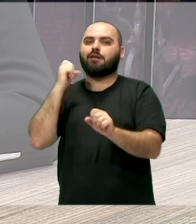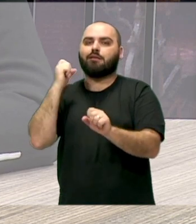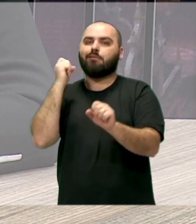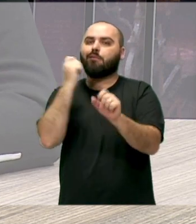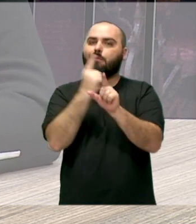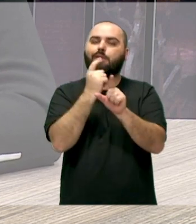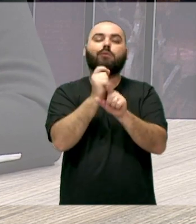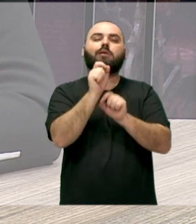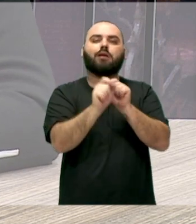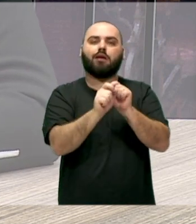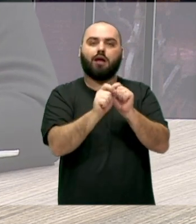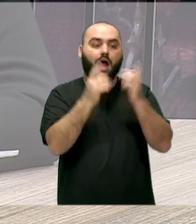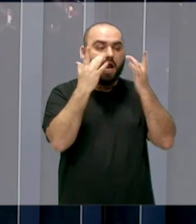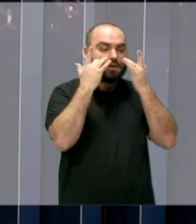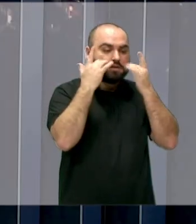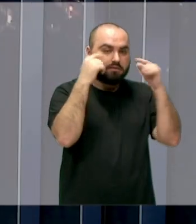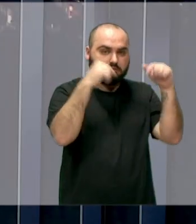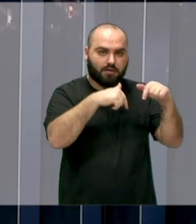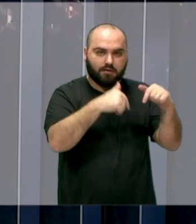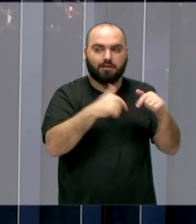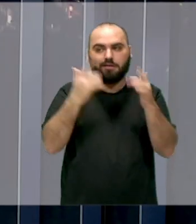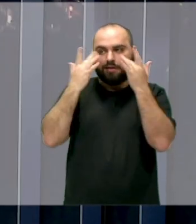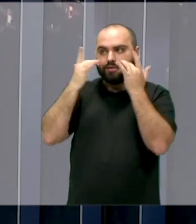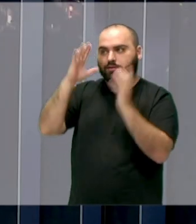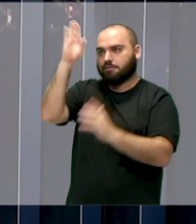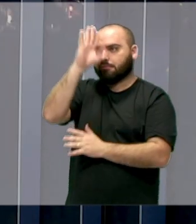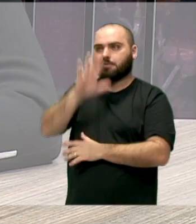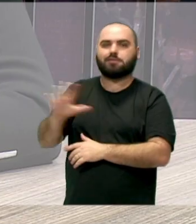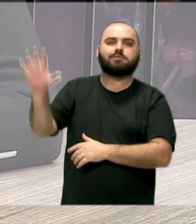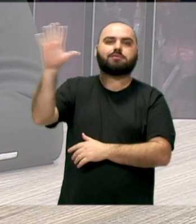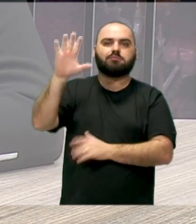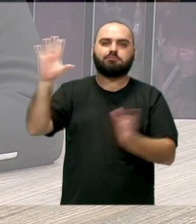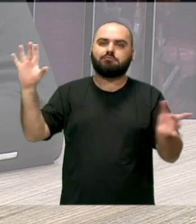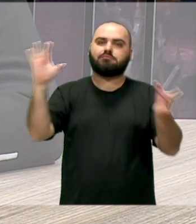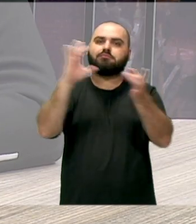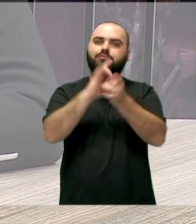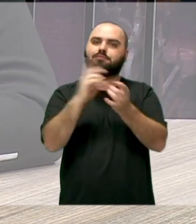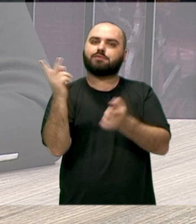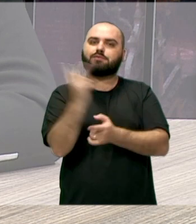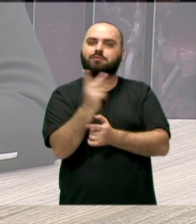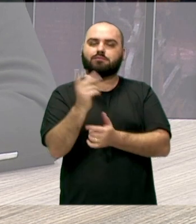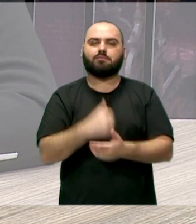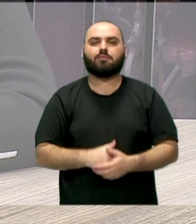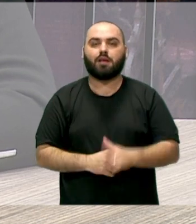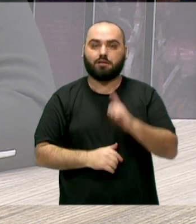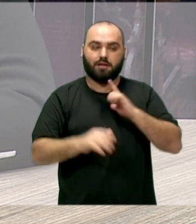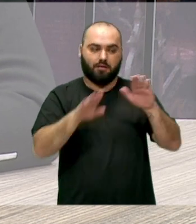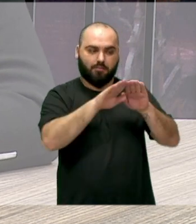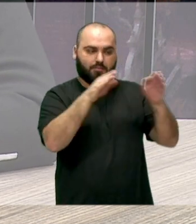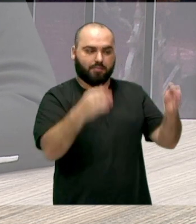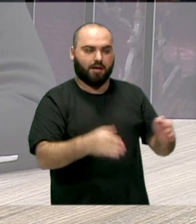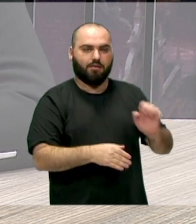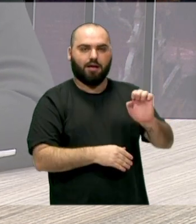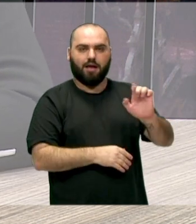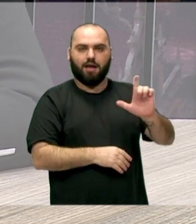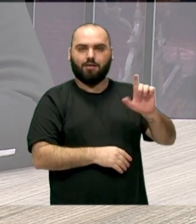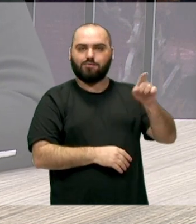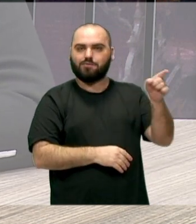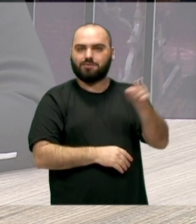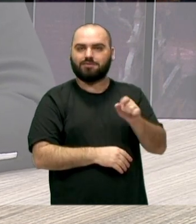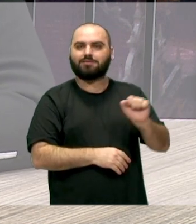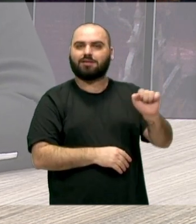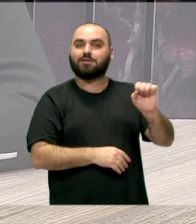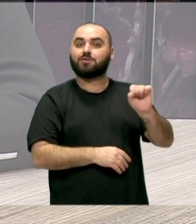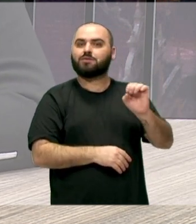artistas locais, inclusive com artistas nacionais. A gente vai ter o palco Elza Soares, é outra coisa bonita que surgiu